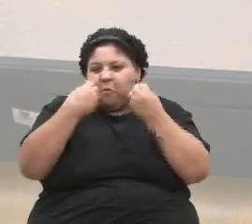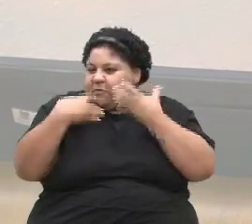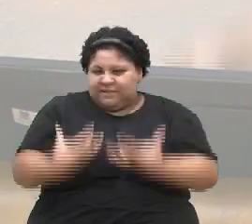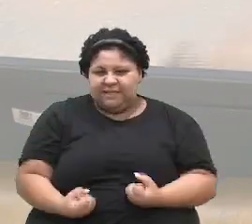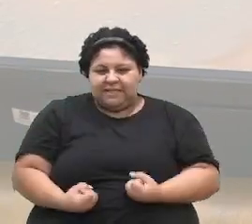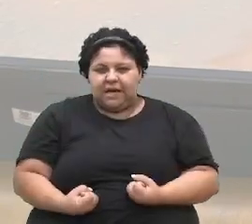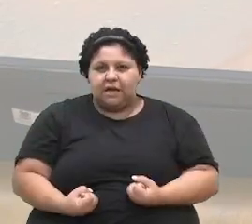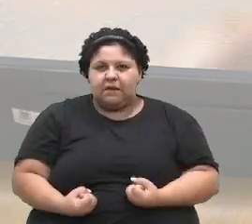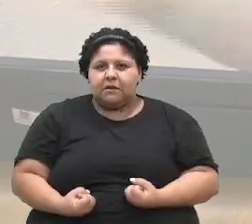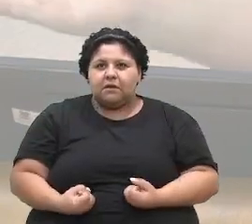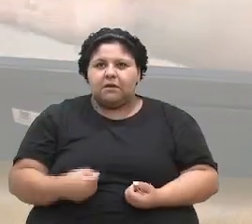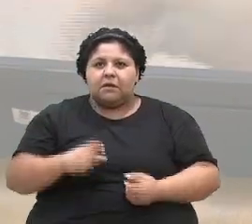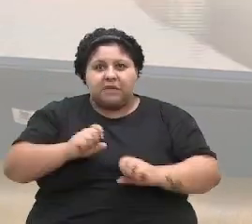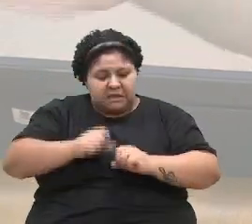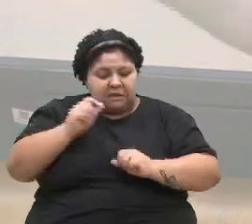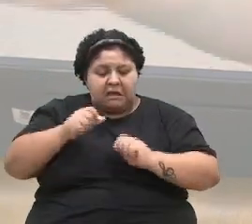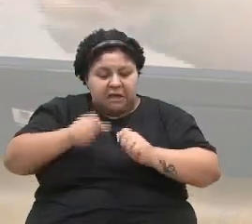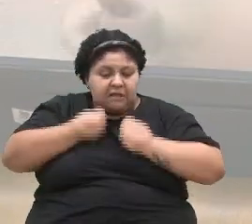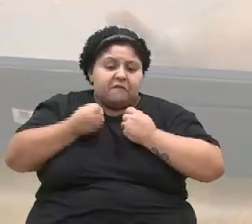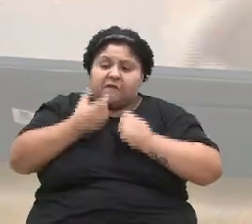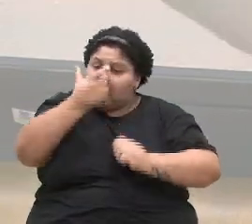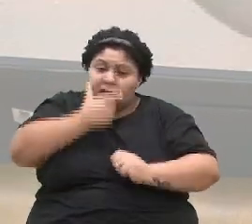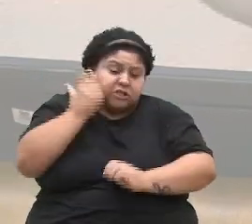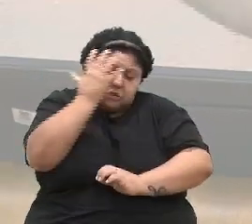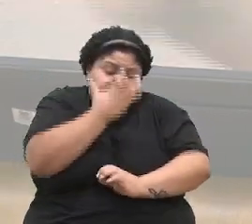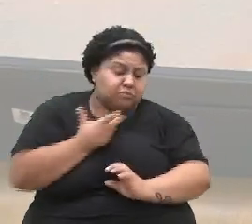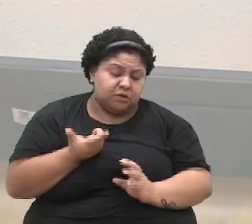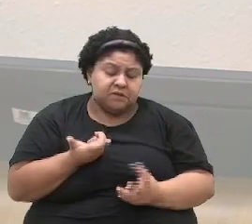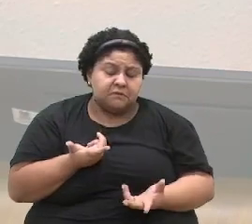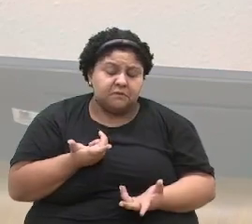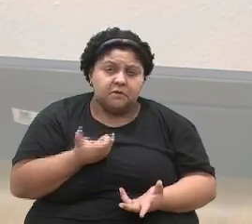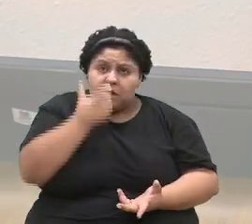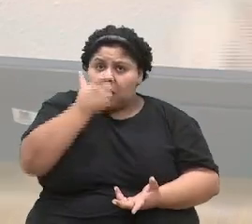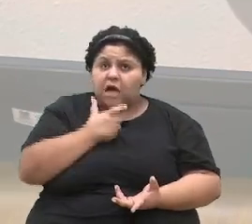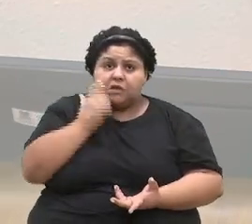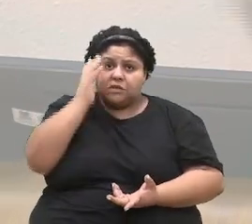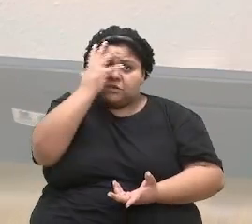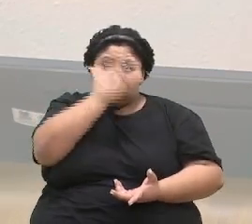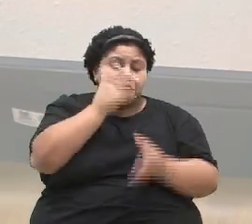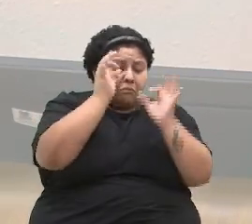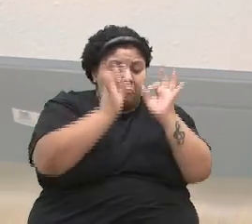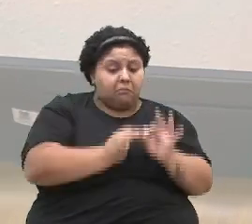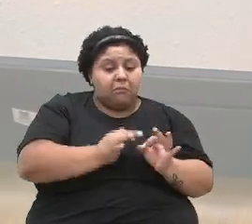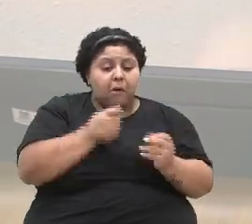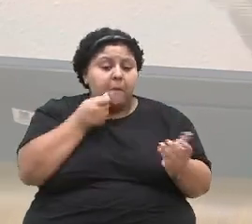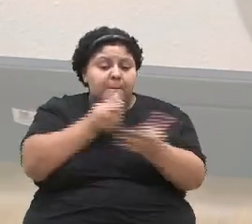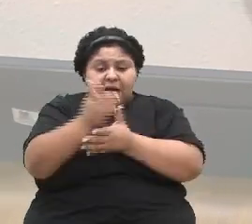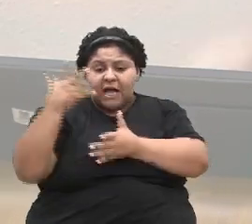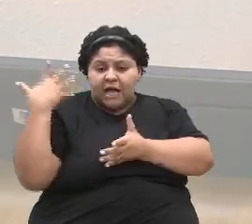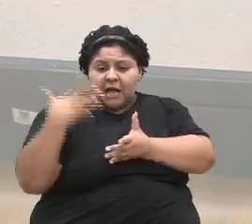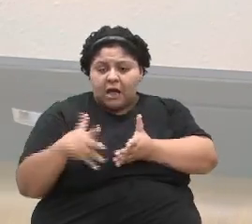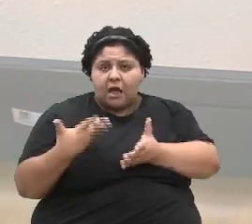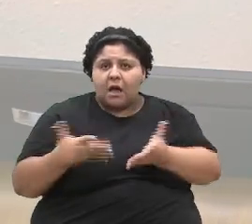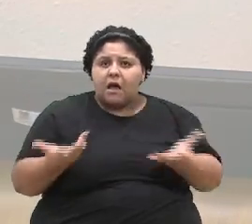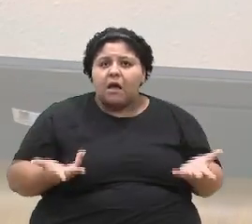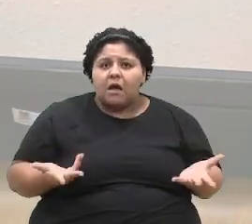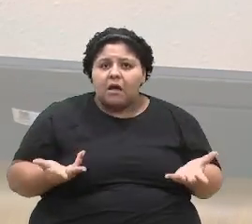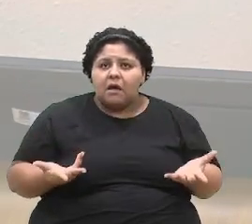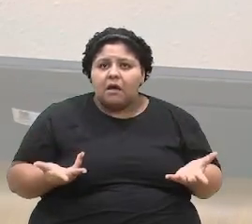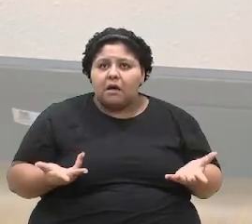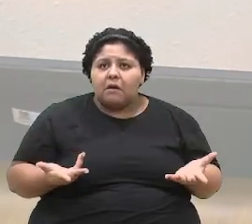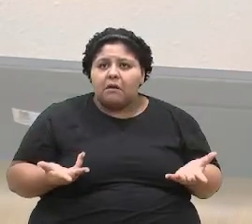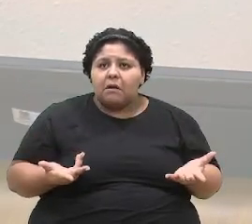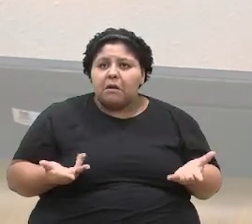de vista. Quem defende é porque está achando bonito, porque acha que está correto pagar mais caro, que seja monopolizado e